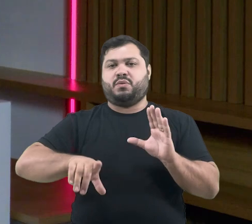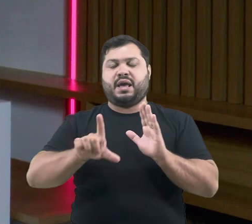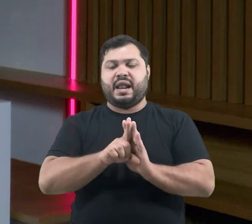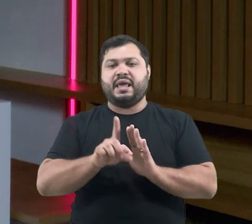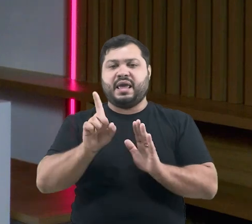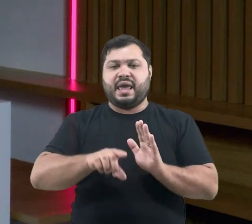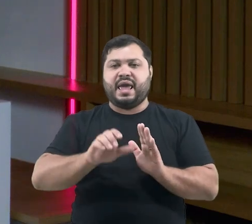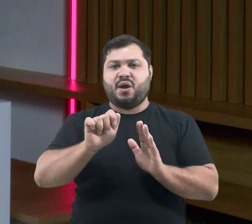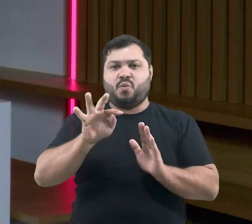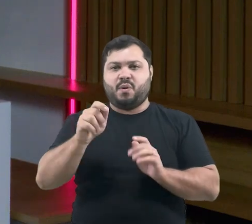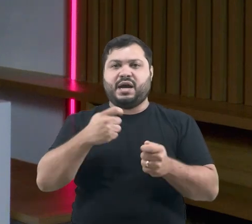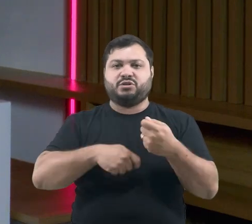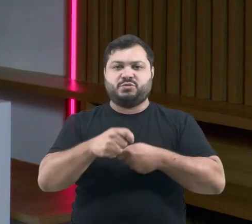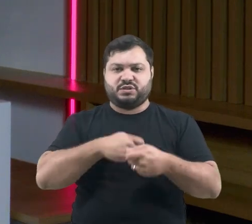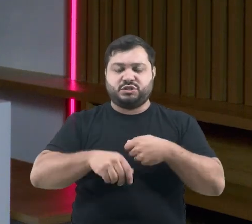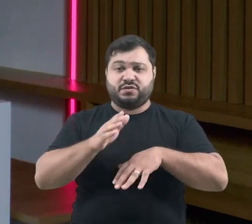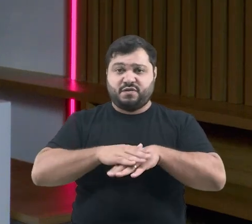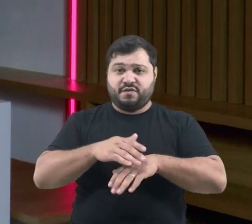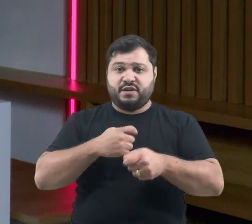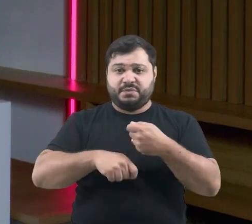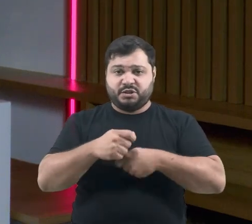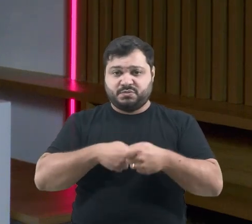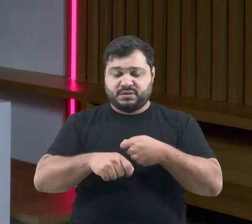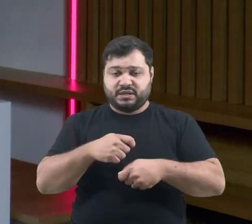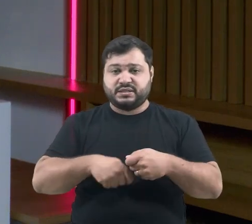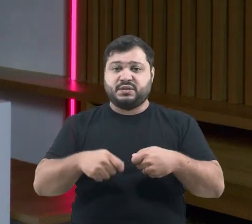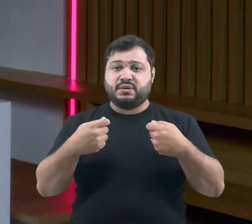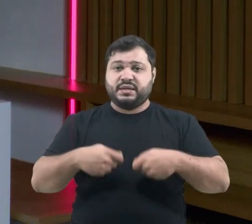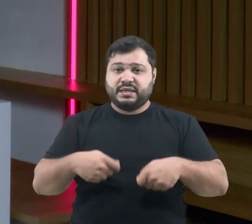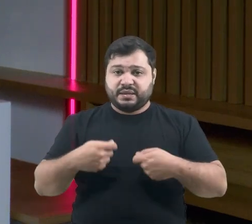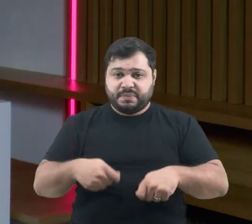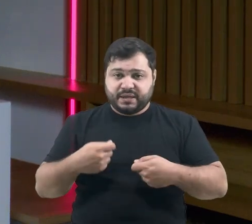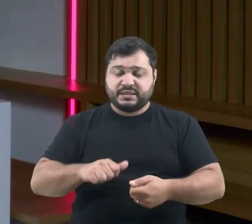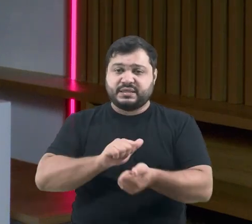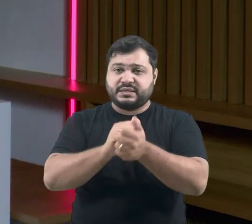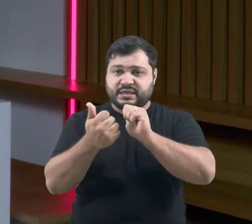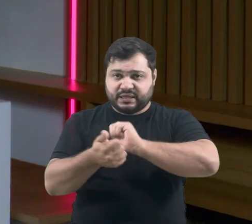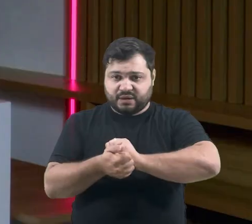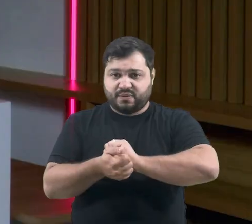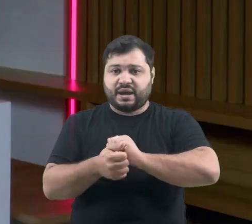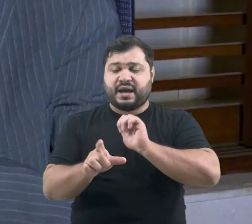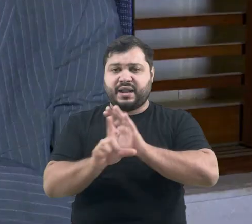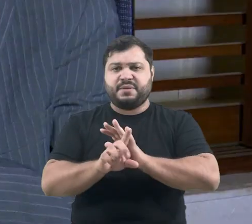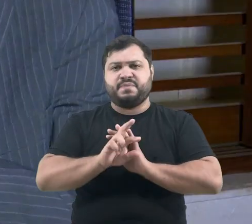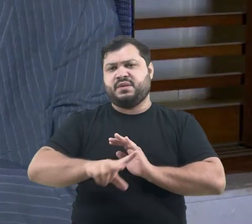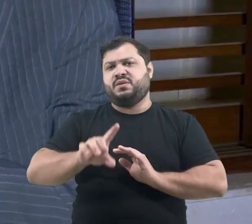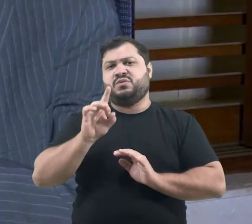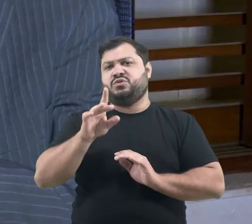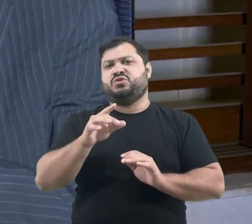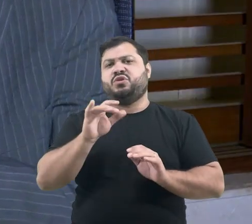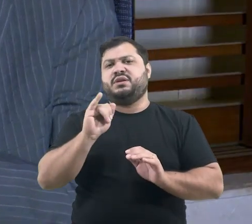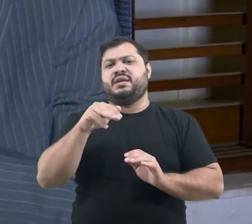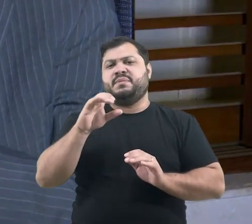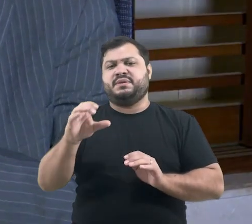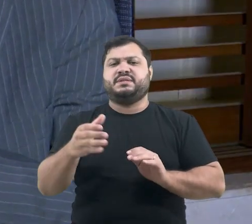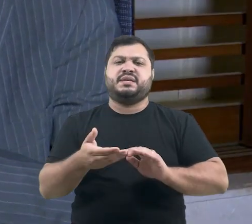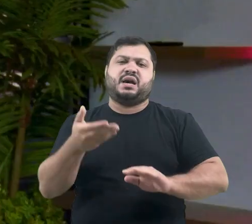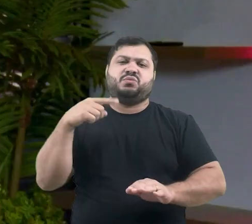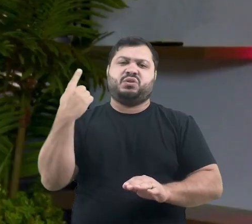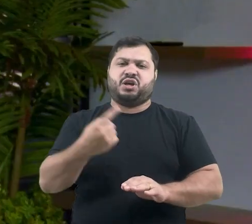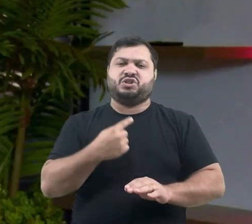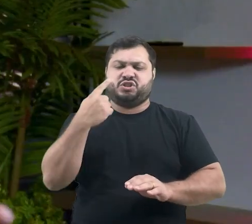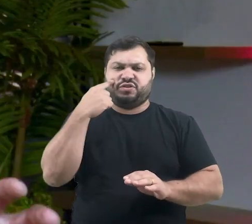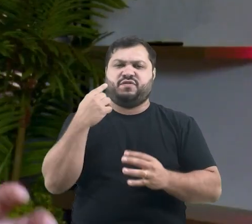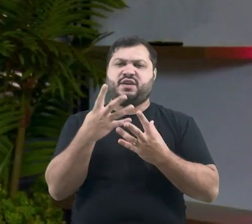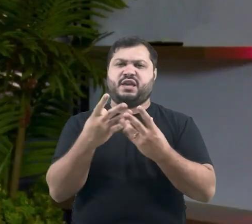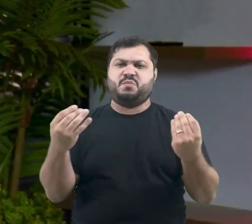uma lei. Então é um ato administrativo feito pela administração e que precisa se adequar, se adaptar à lei. E não é só em relação a IMC, à altura, a gente